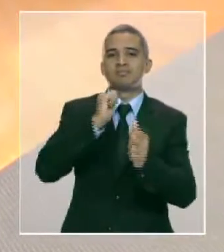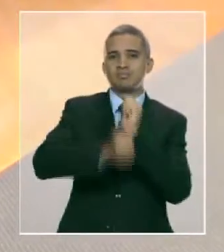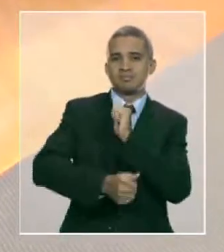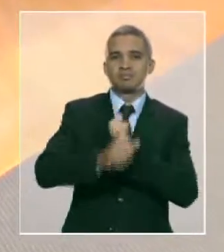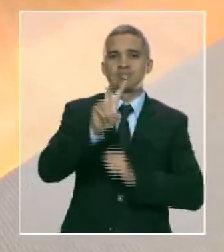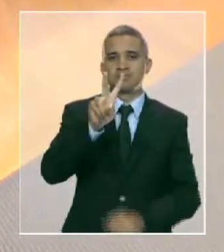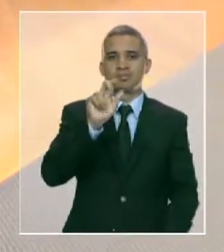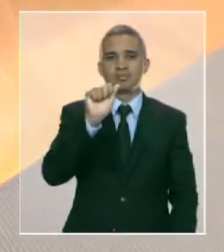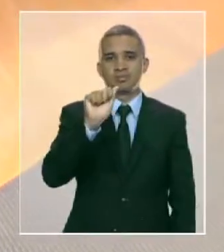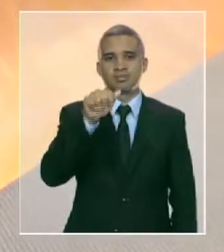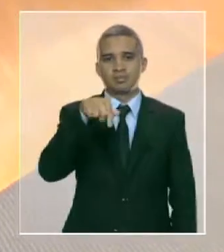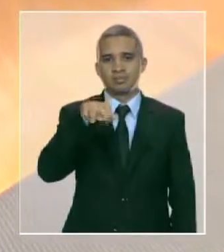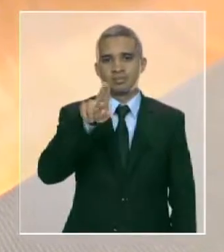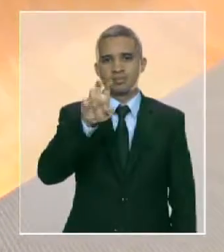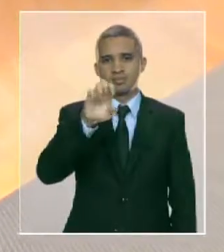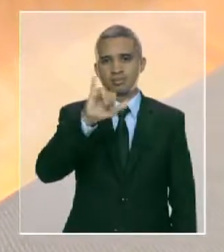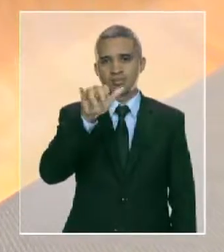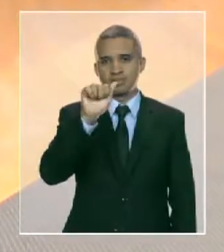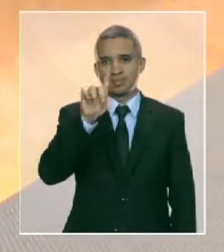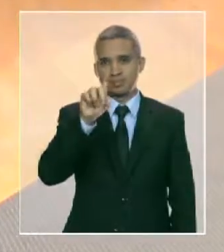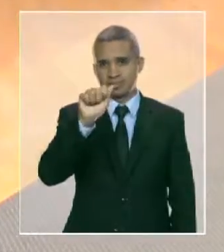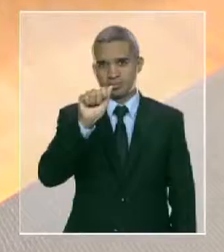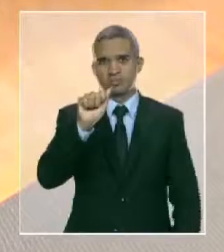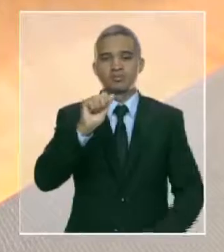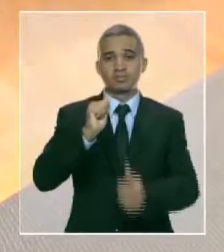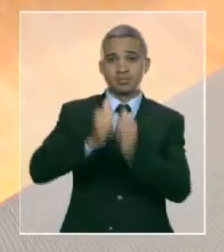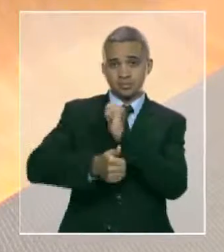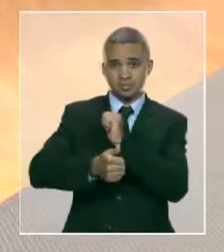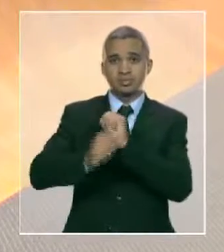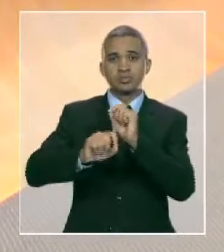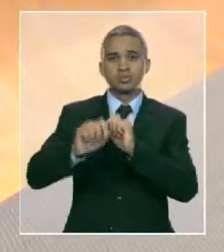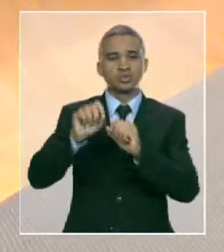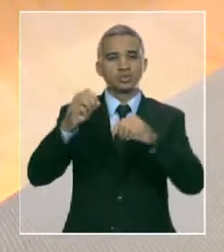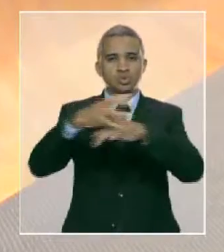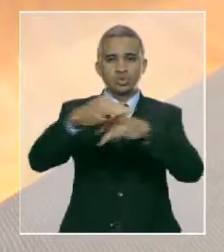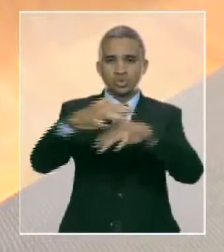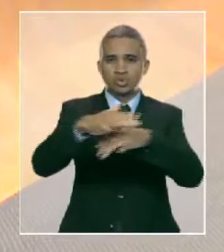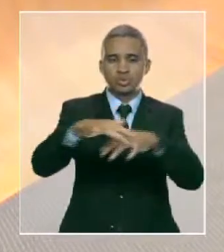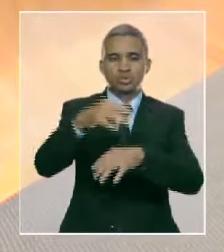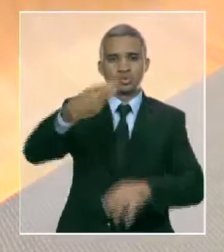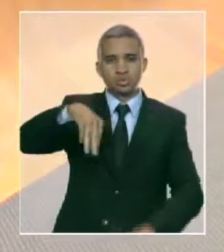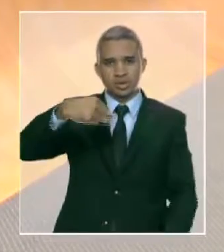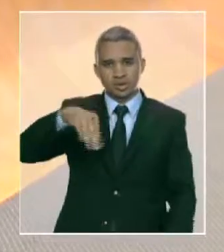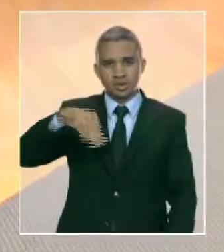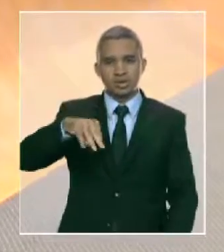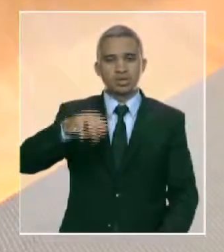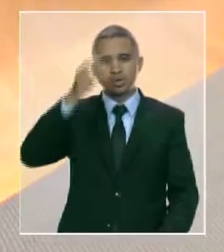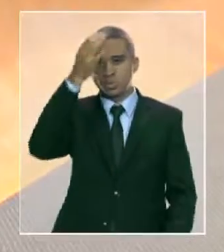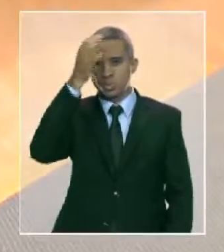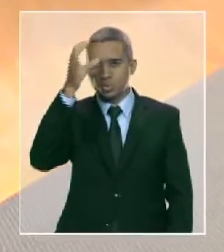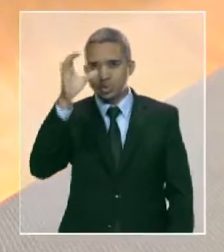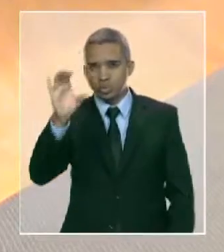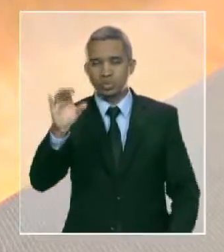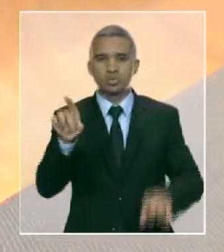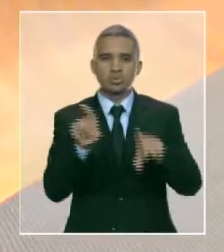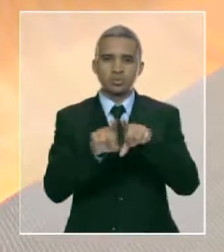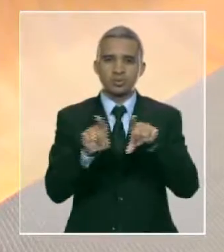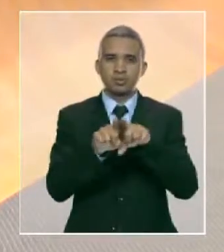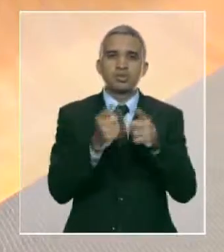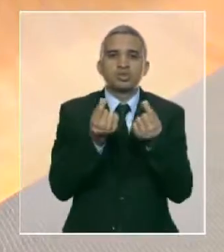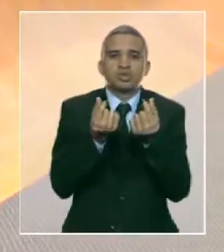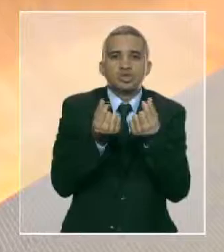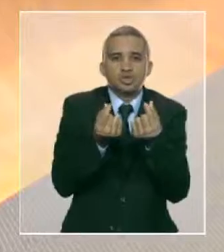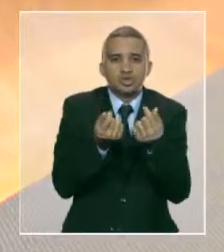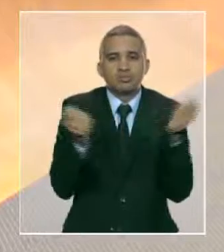esse que vem a movimentar todas as cidades maranhenses, tanto culturalmente como também